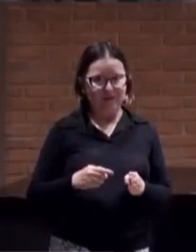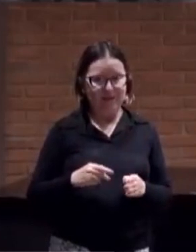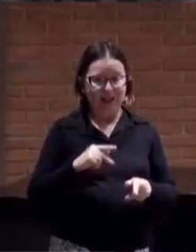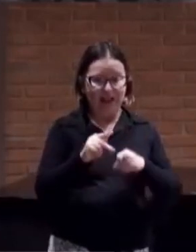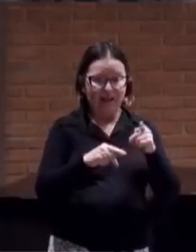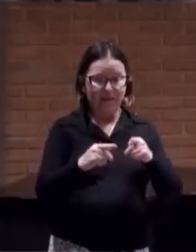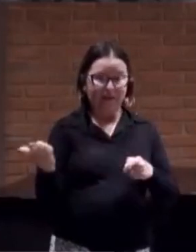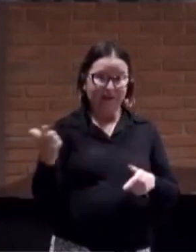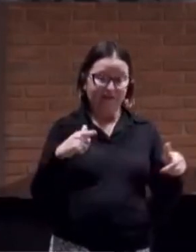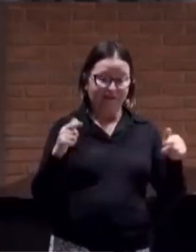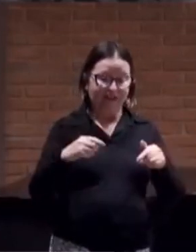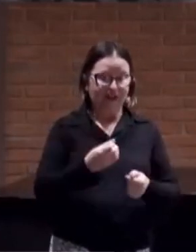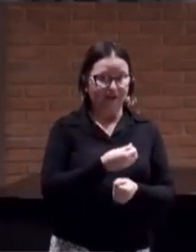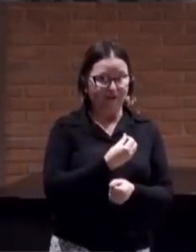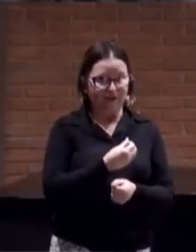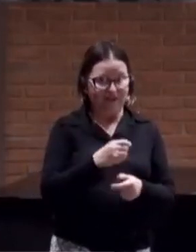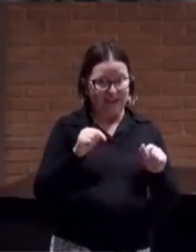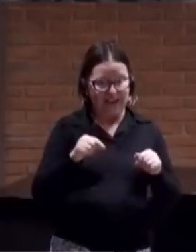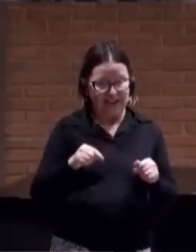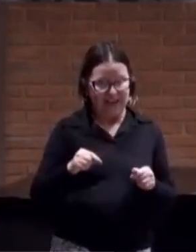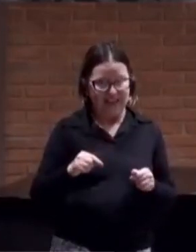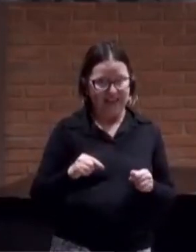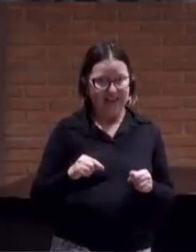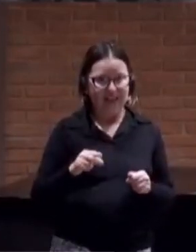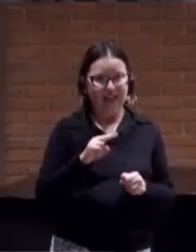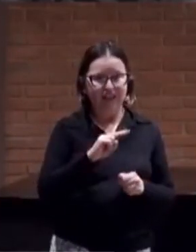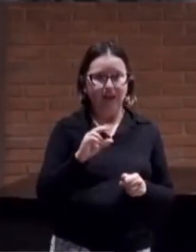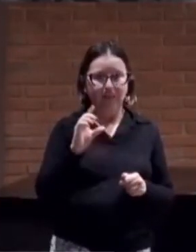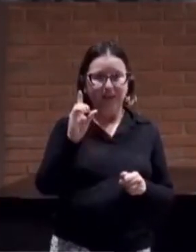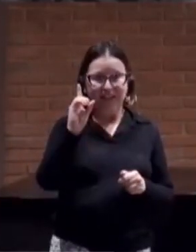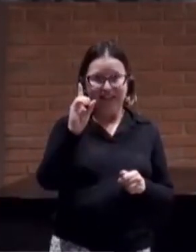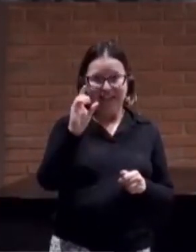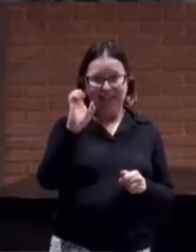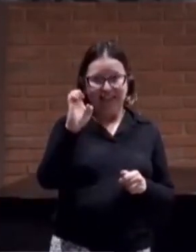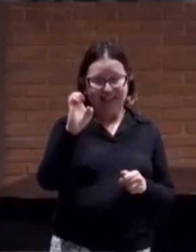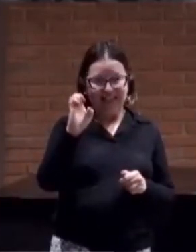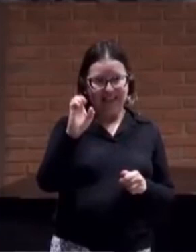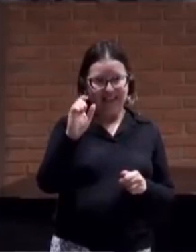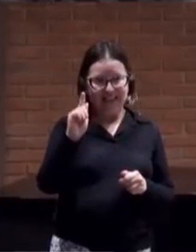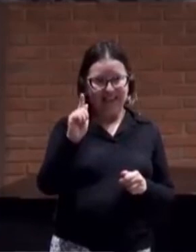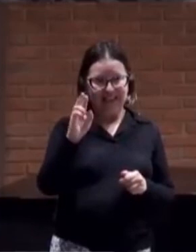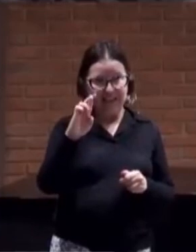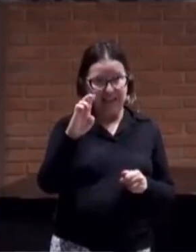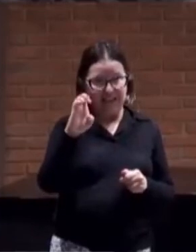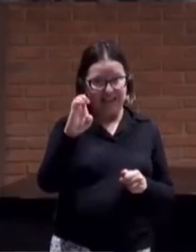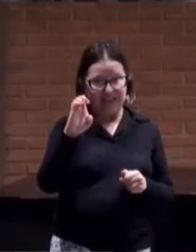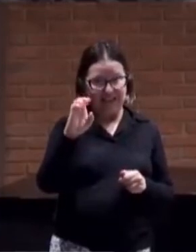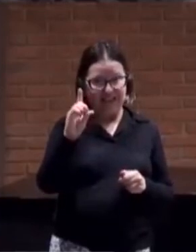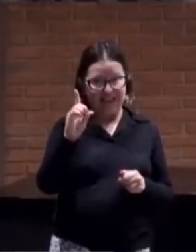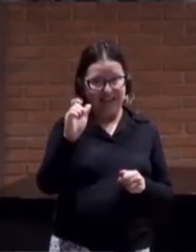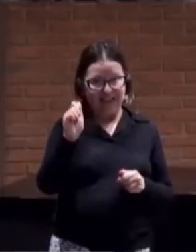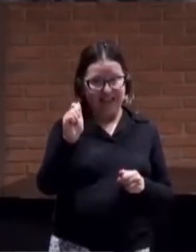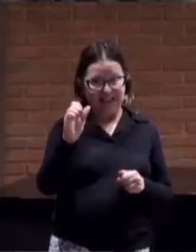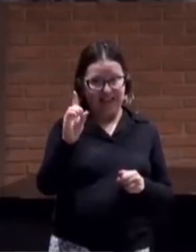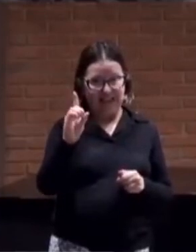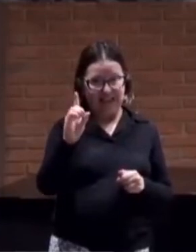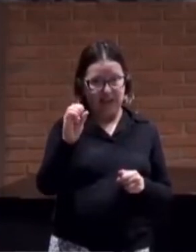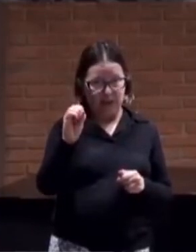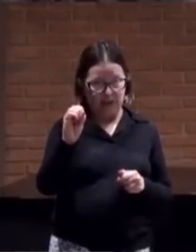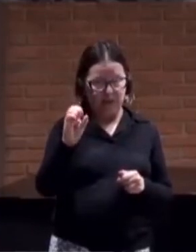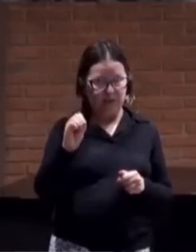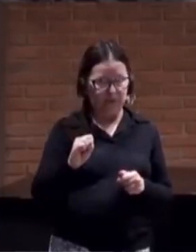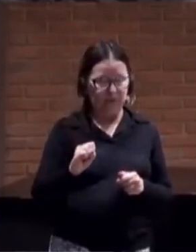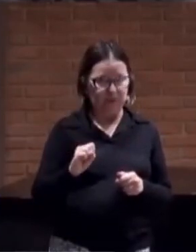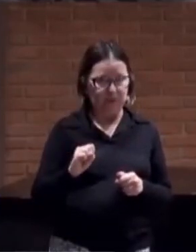pelos degredados? Quem eram esses degredados? Judeus. E se você quiser fazer